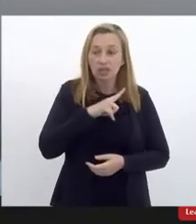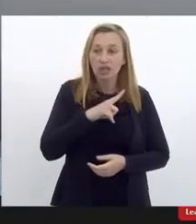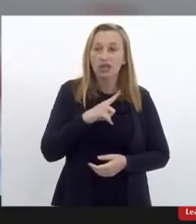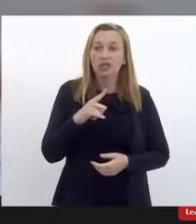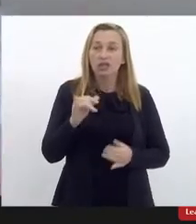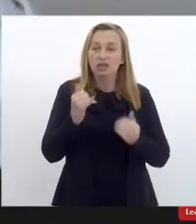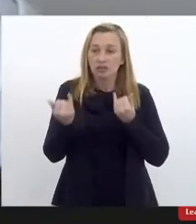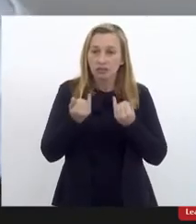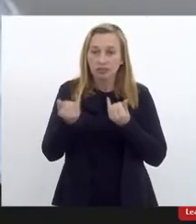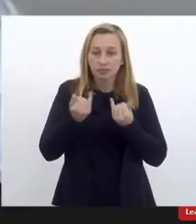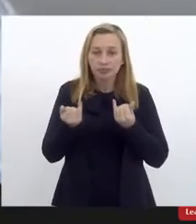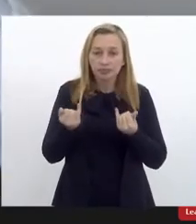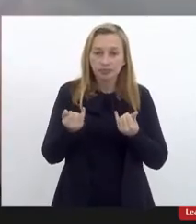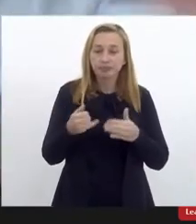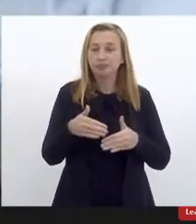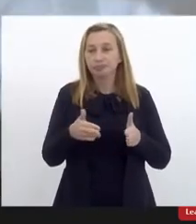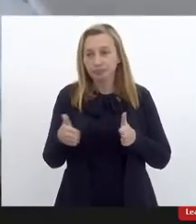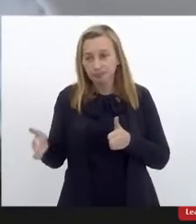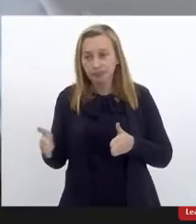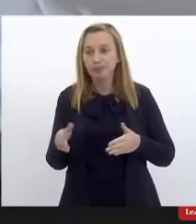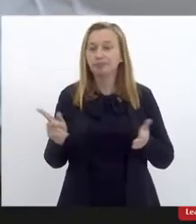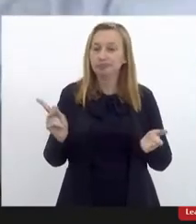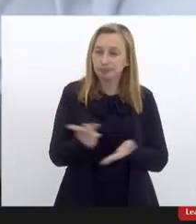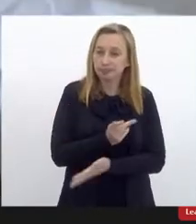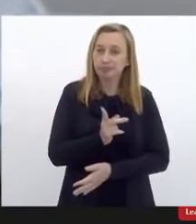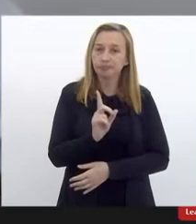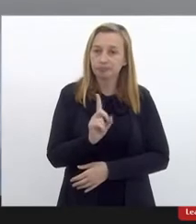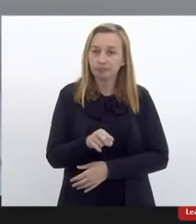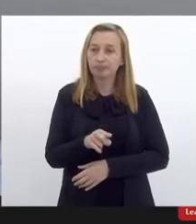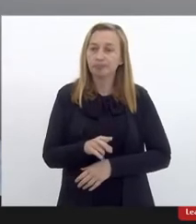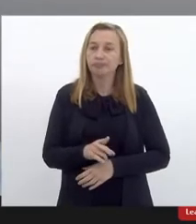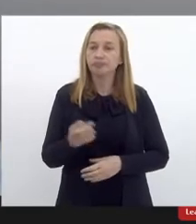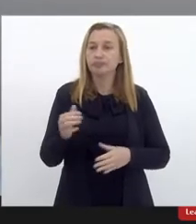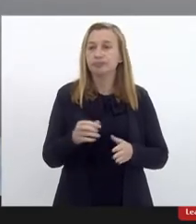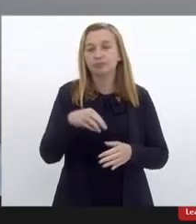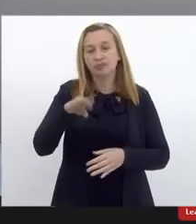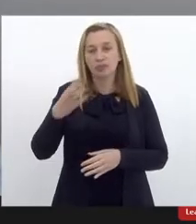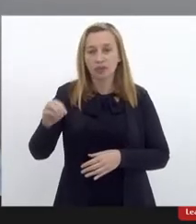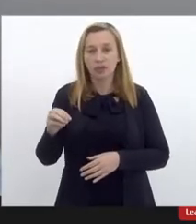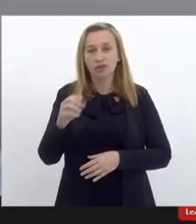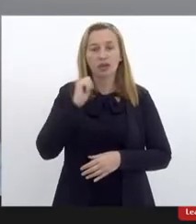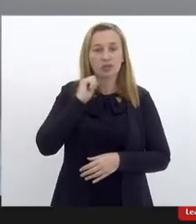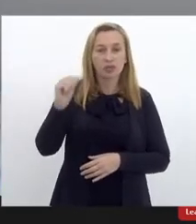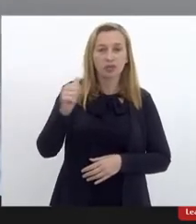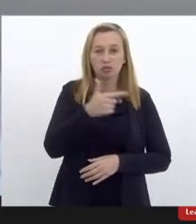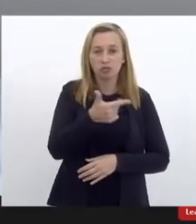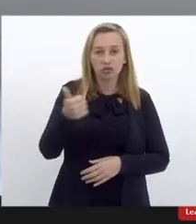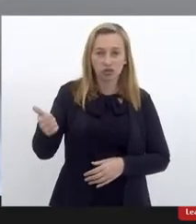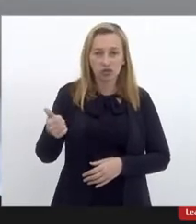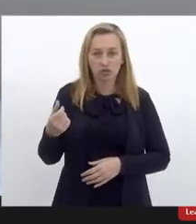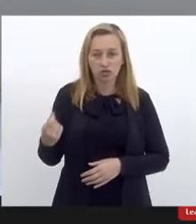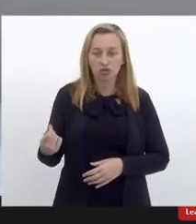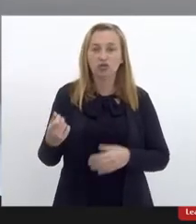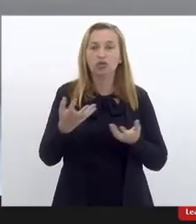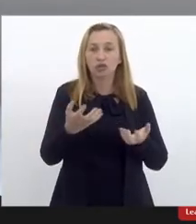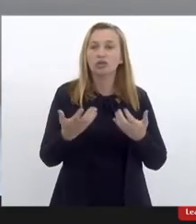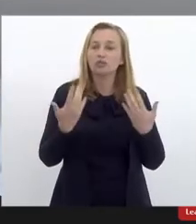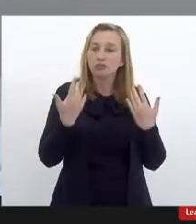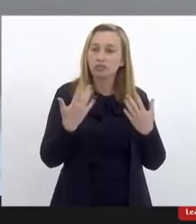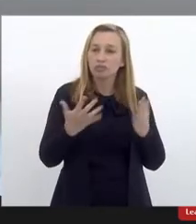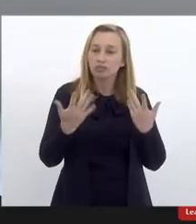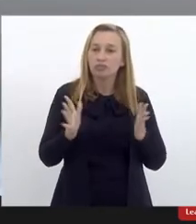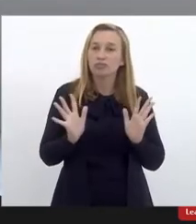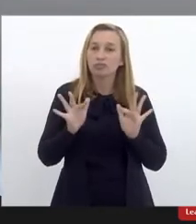processo, não apenas os resultados finais, mas o que está acontecendo, né? Está acontecendo desde março, abril de 2020. E eu queria cumprimentar, por